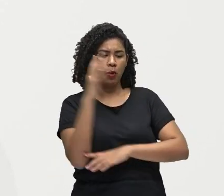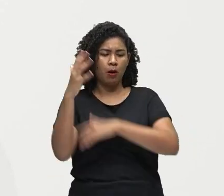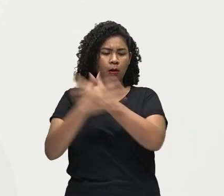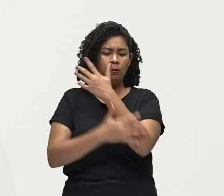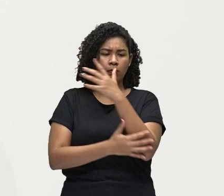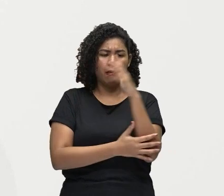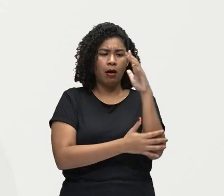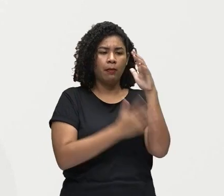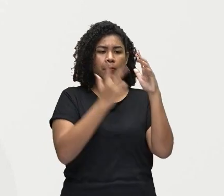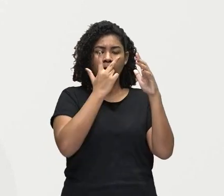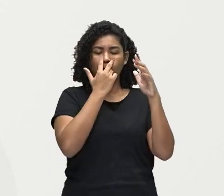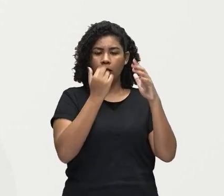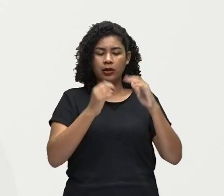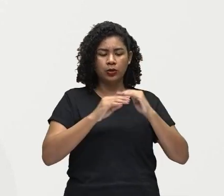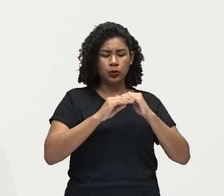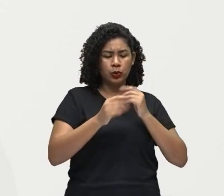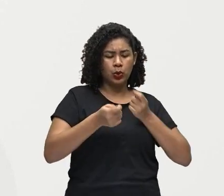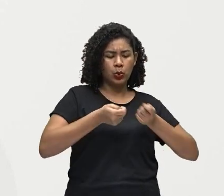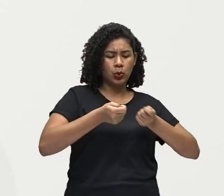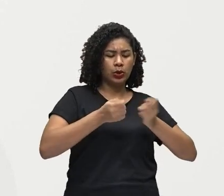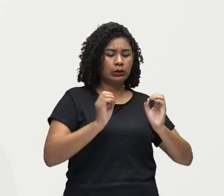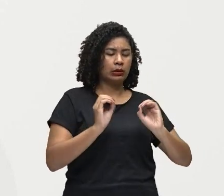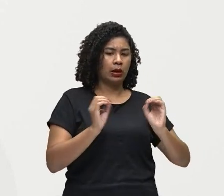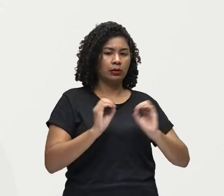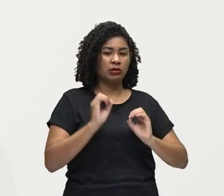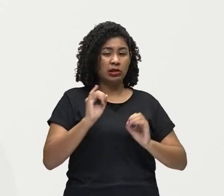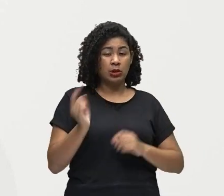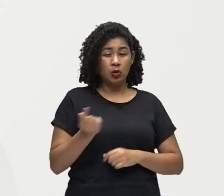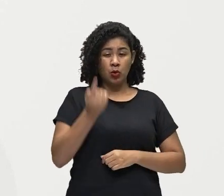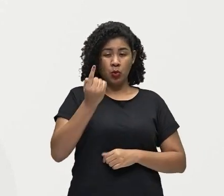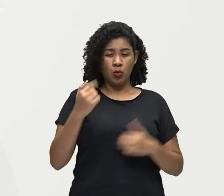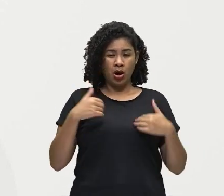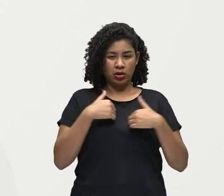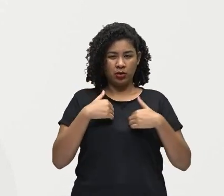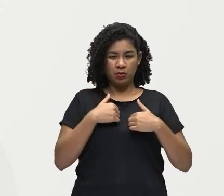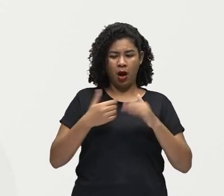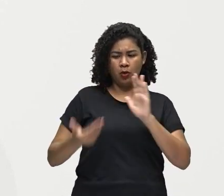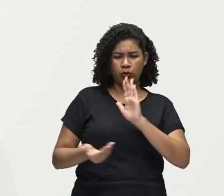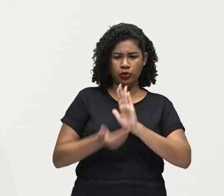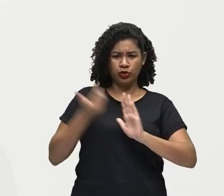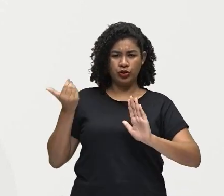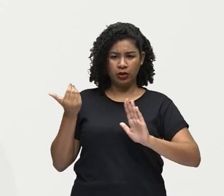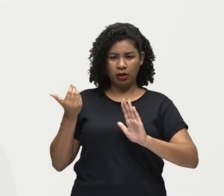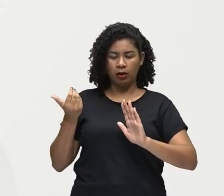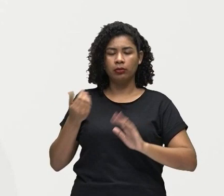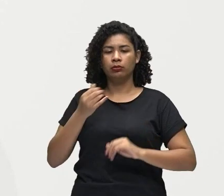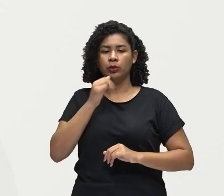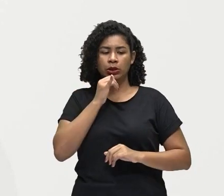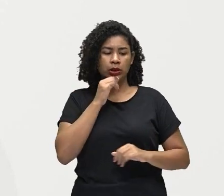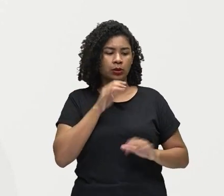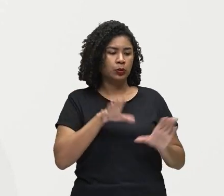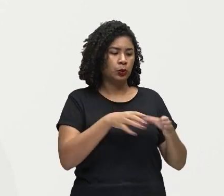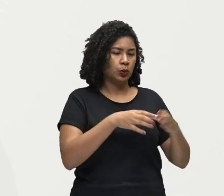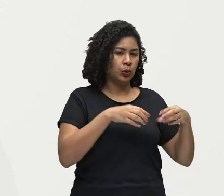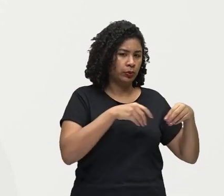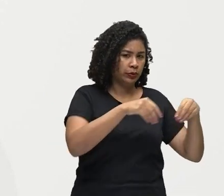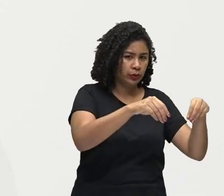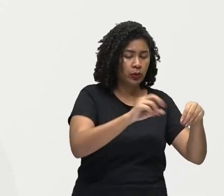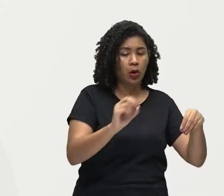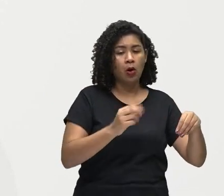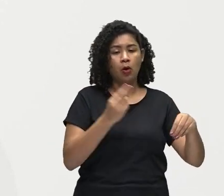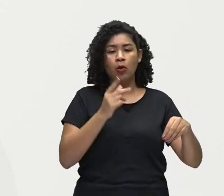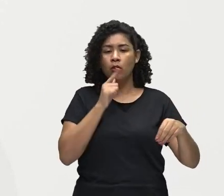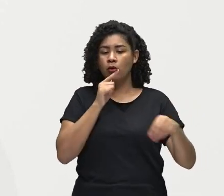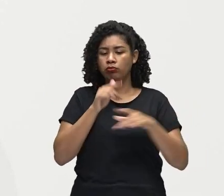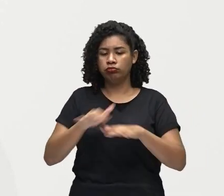gente retirasse um desses animais ali de qualquer dessas cadeias alimentares, seja a terrestre ou